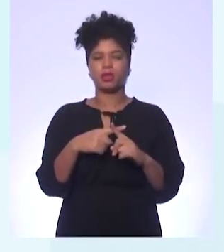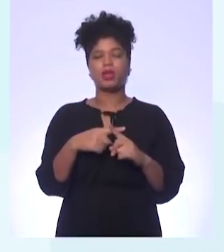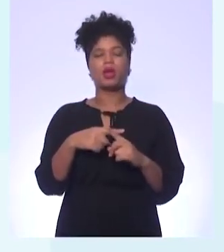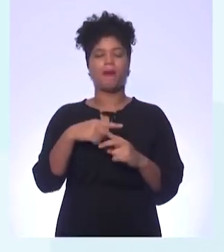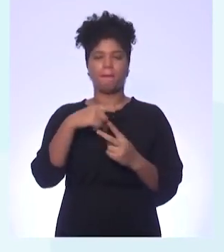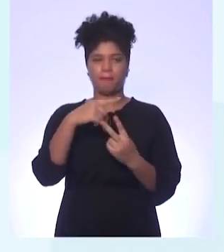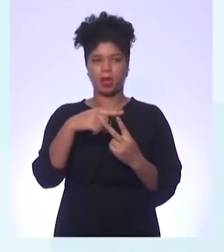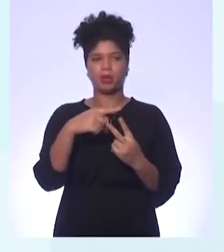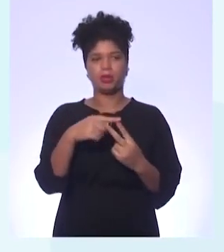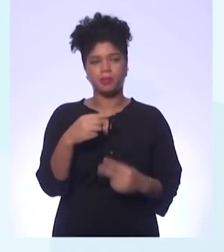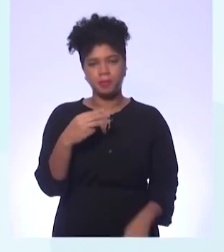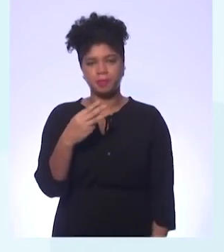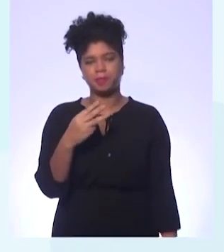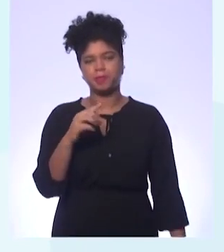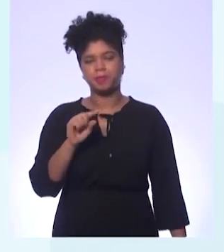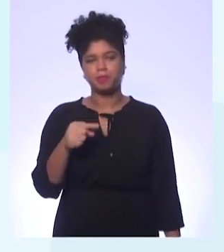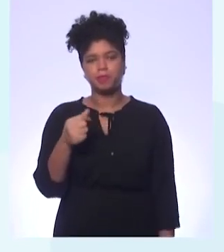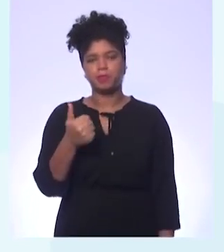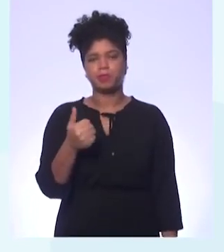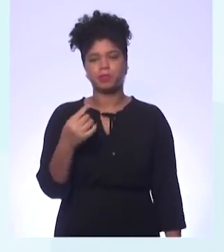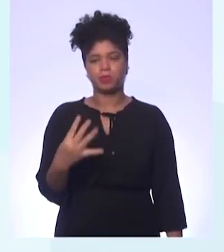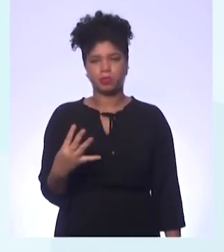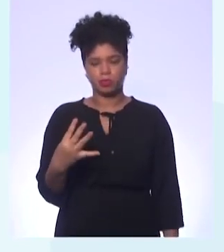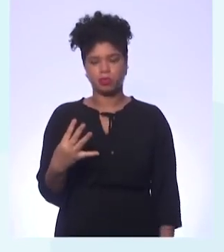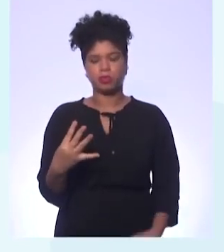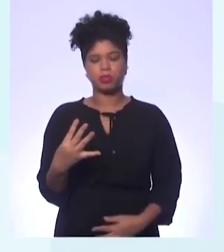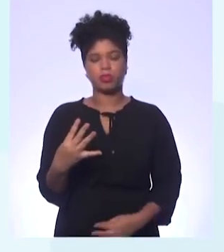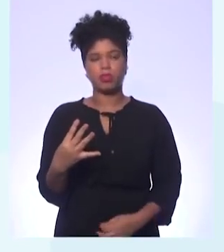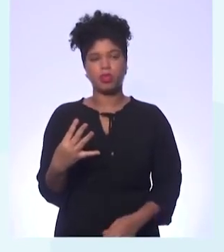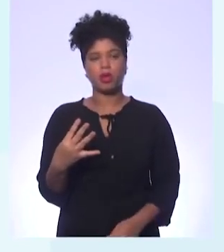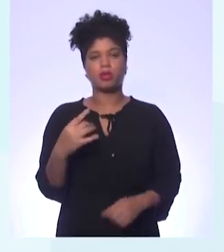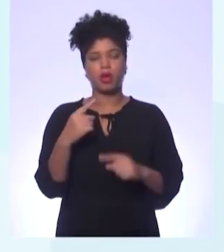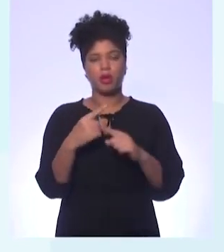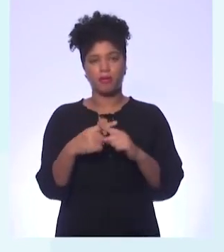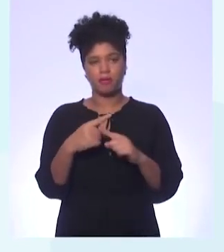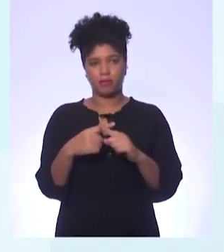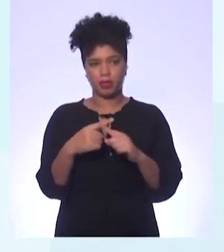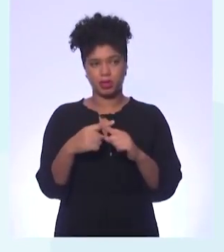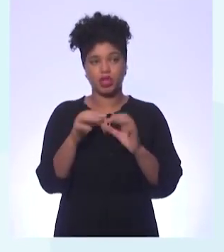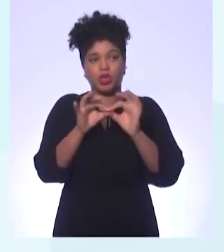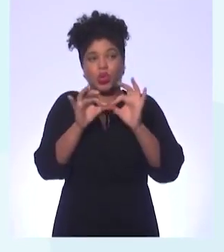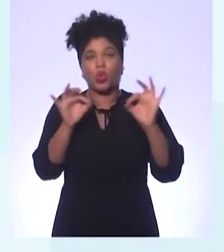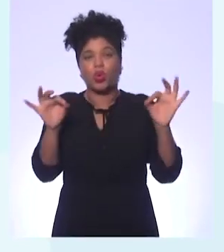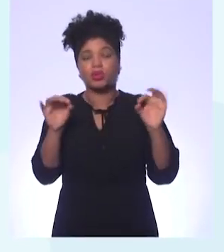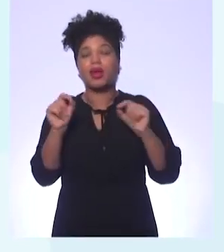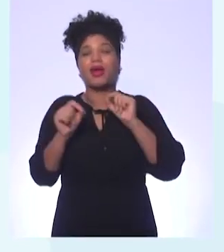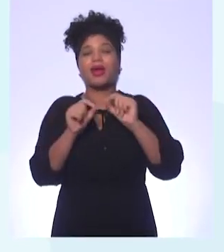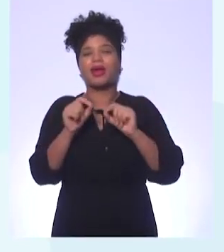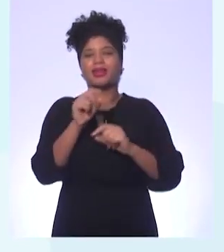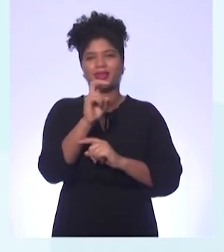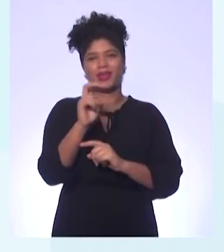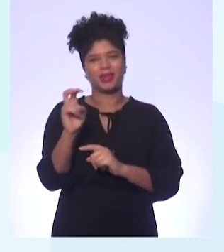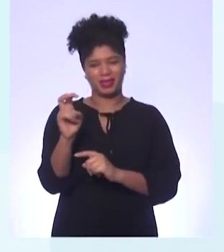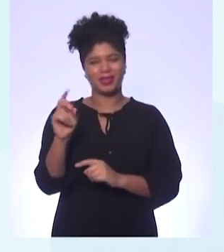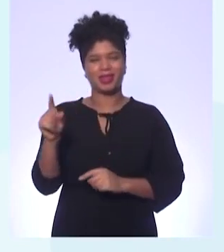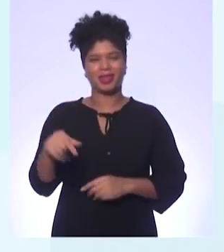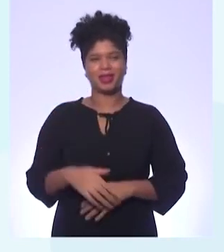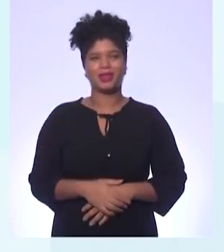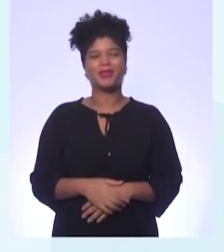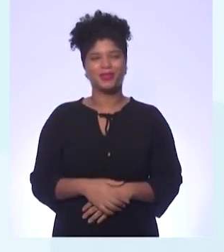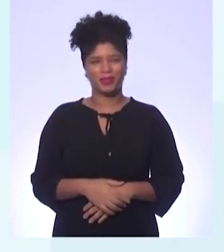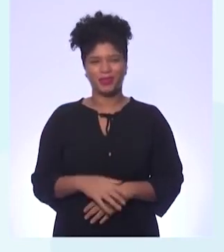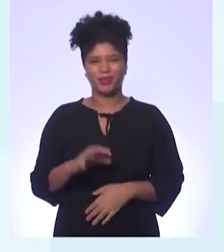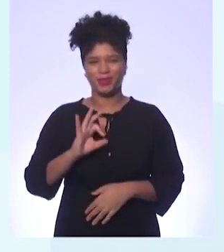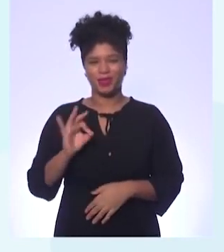estou substituindo um valor aproximado, tá bom? E vezes o valor do raio. Quem é o raio aqui? 55. Vou